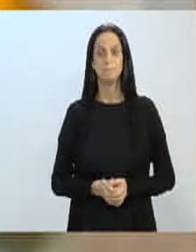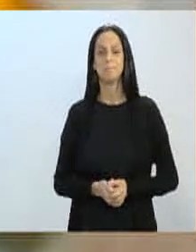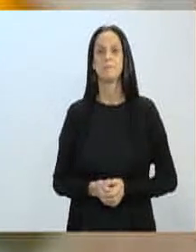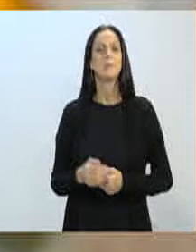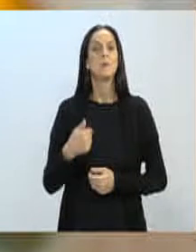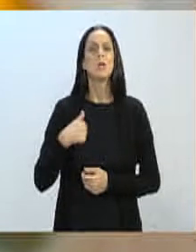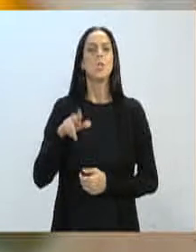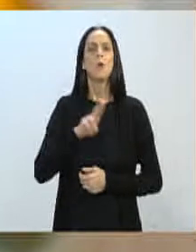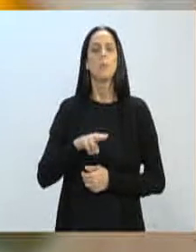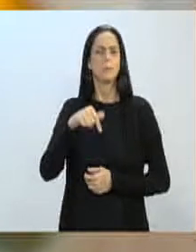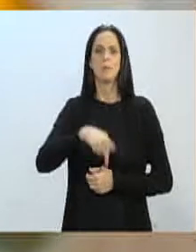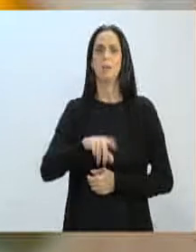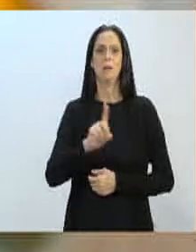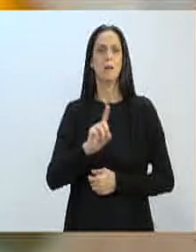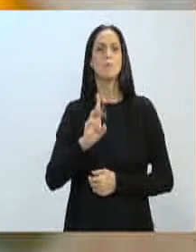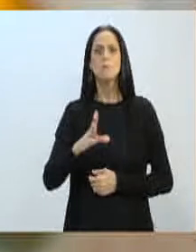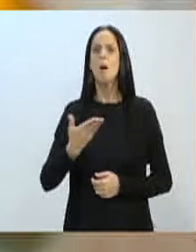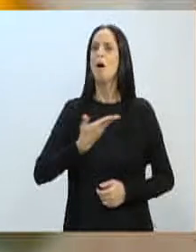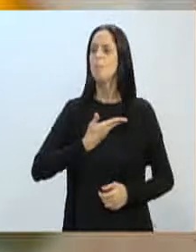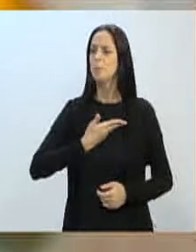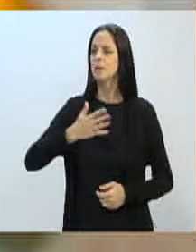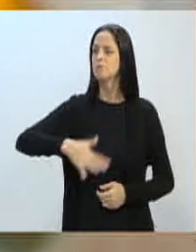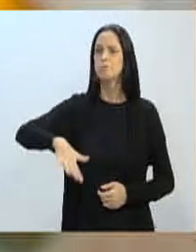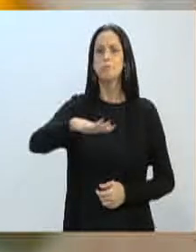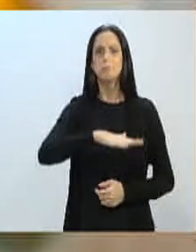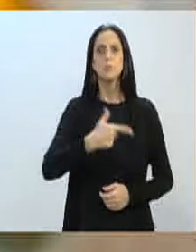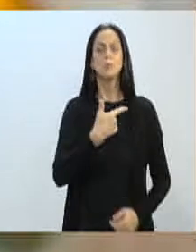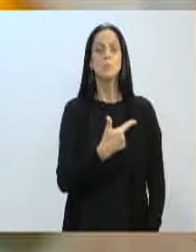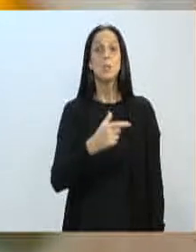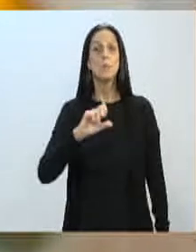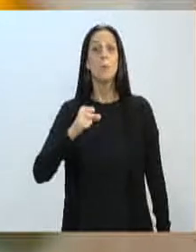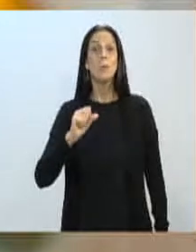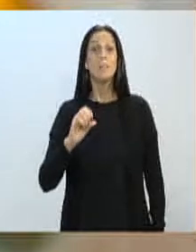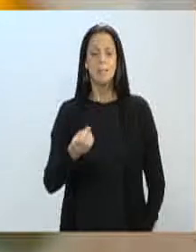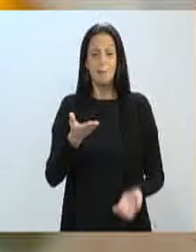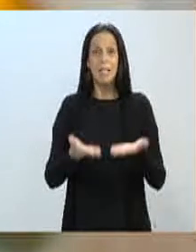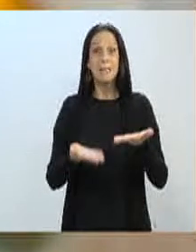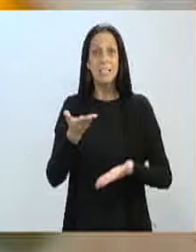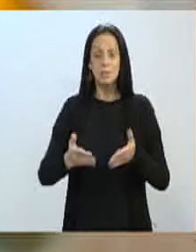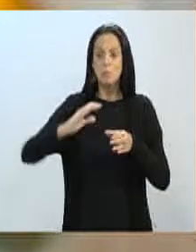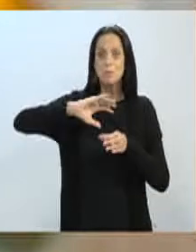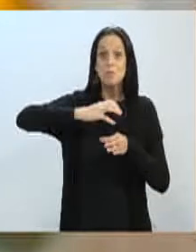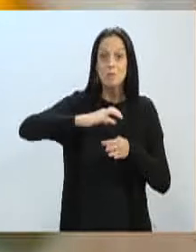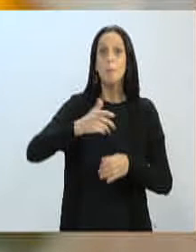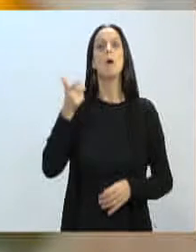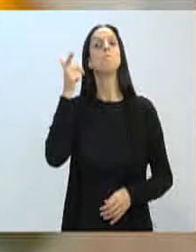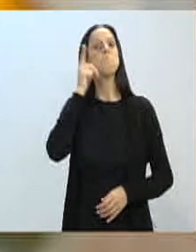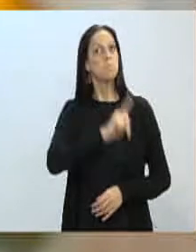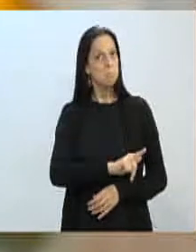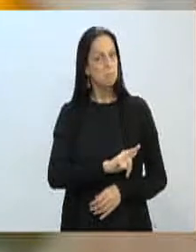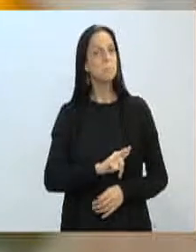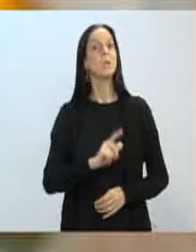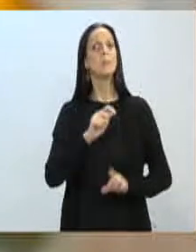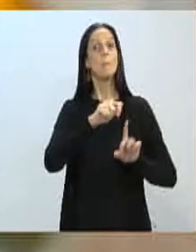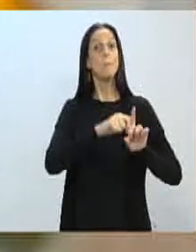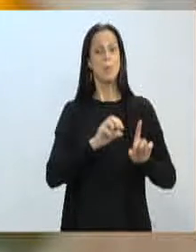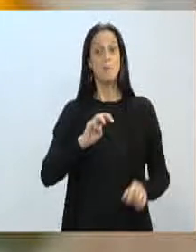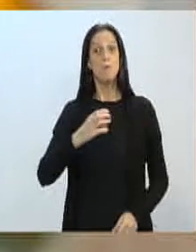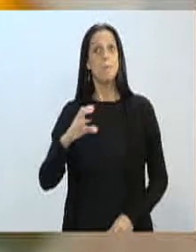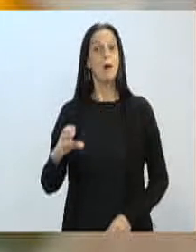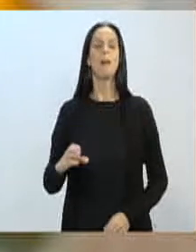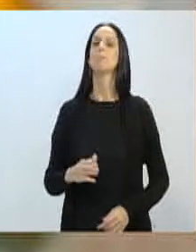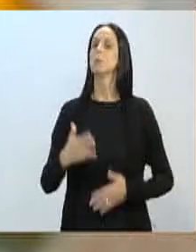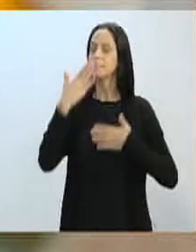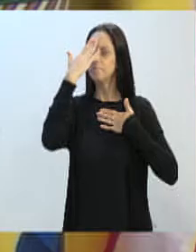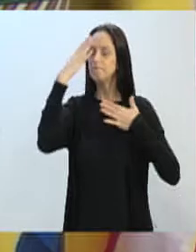estrutura aqui da câmera não só na nossa rede de amigos 280 kg de tampinhas arrecadados nesse último mês de março eu quero